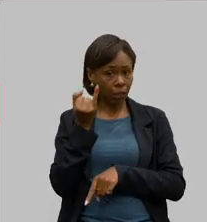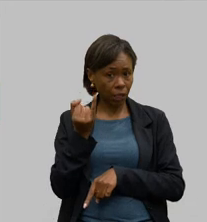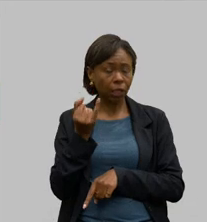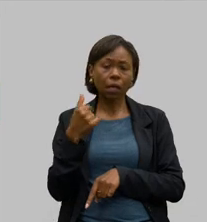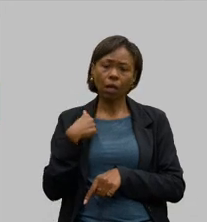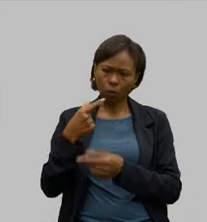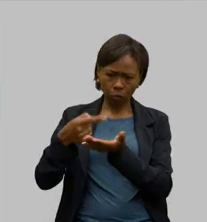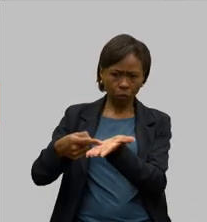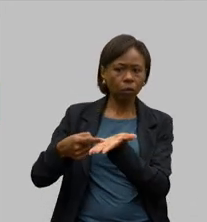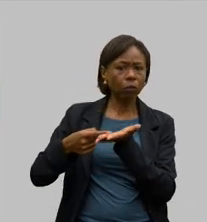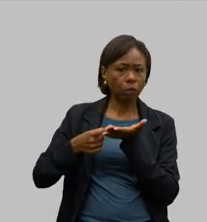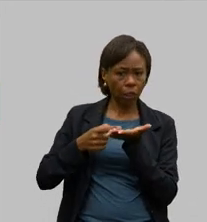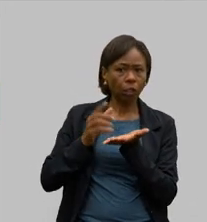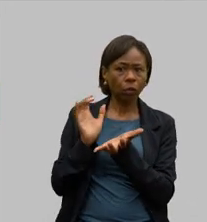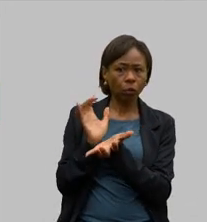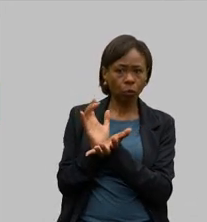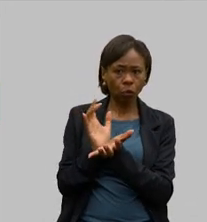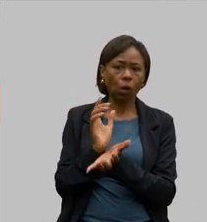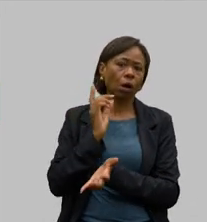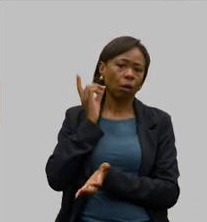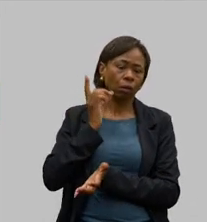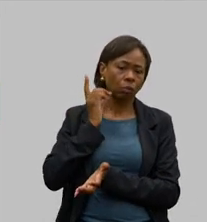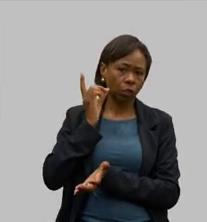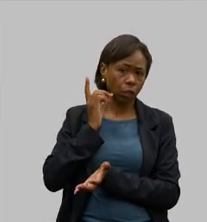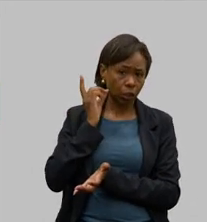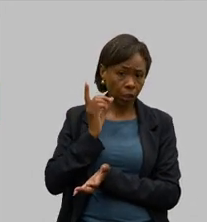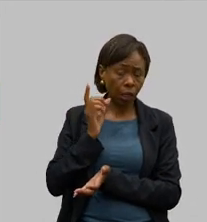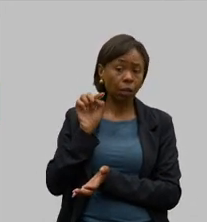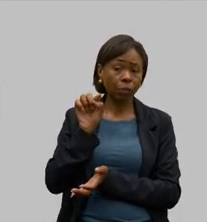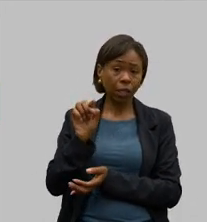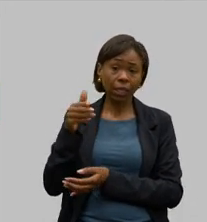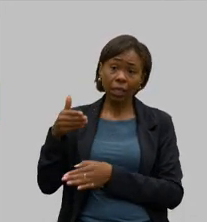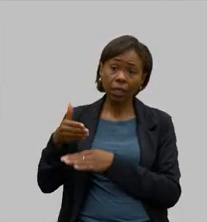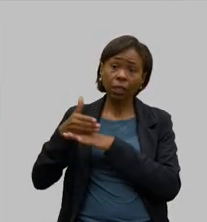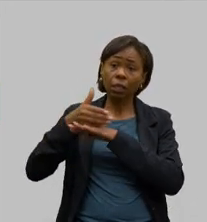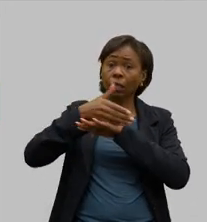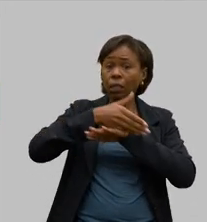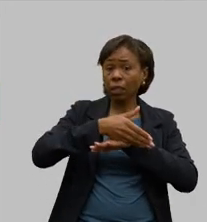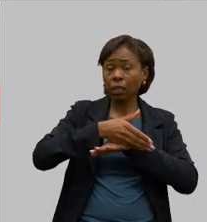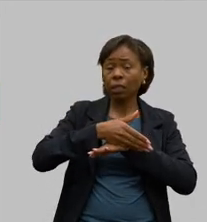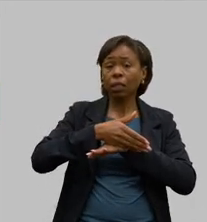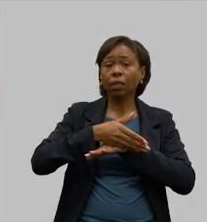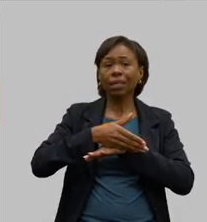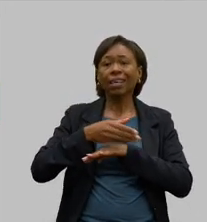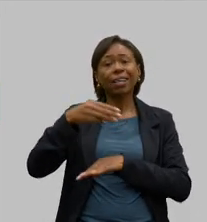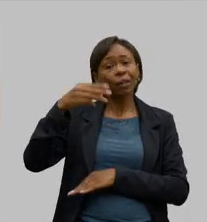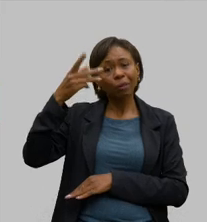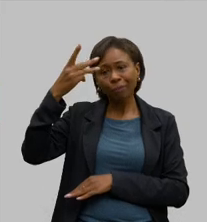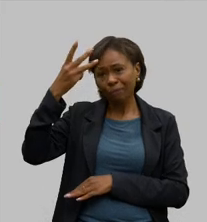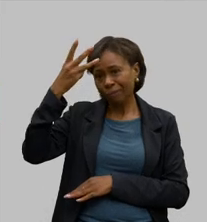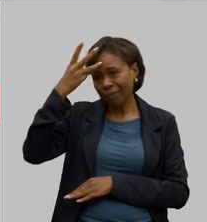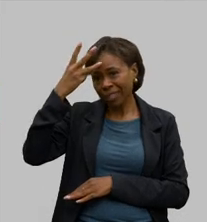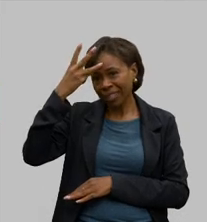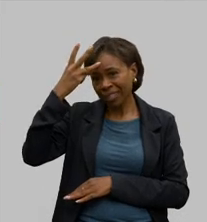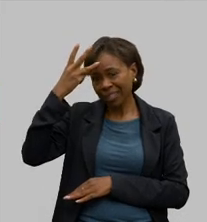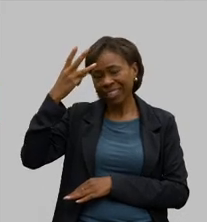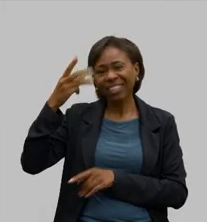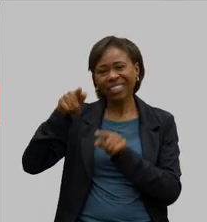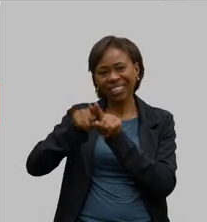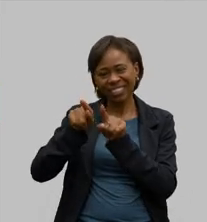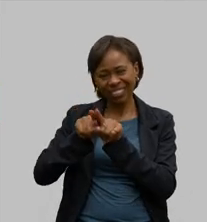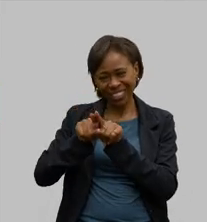os parlamentares Beatriz Leninha mal Tramonte para estarmos Macaé também Boa tarde Macaé desculpa tinha te visto